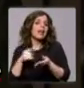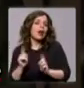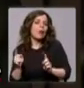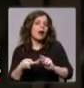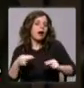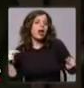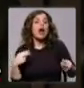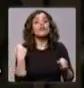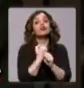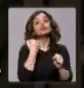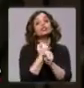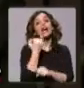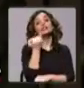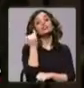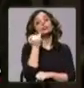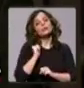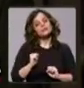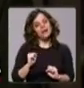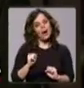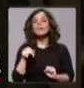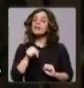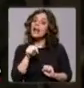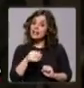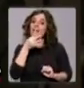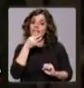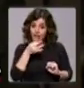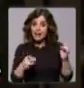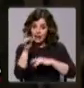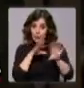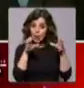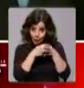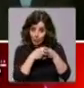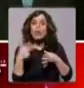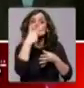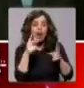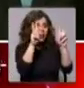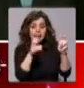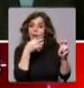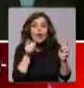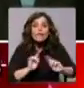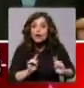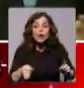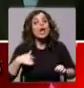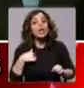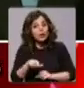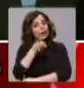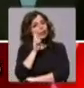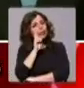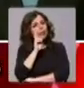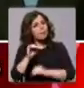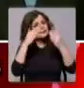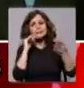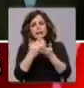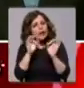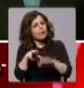Eurogrupo, deixou de se falar de troika. A conferência de imprensa do Eurogrupo que eu acompanhei do início até ao fim, não se falou uma única vez da